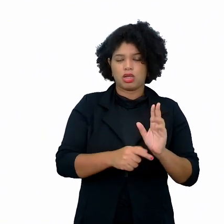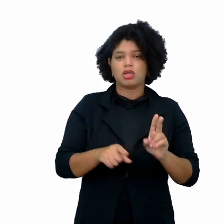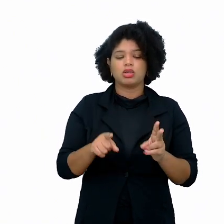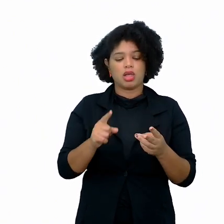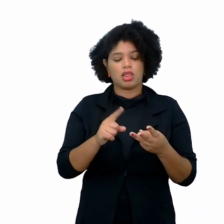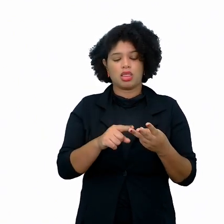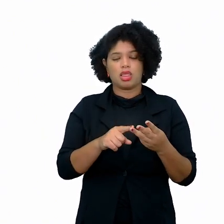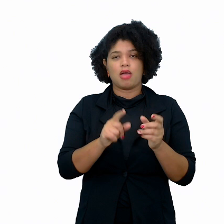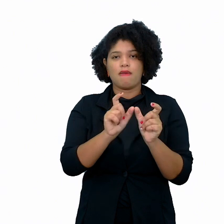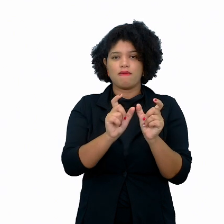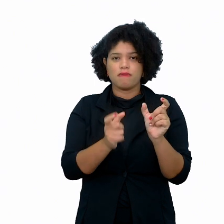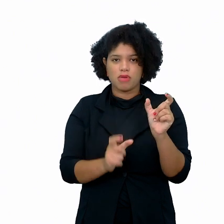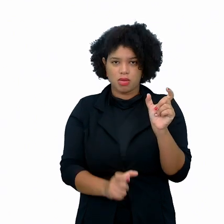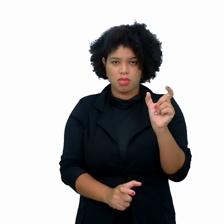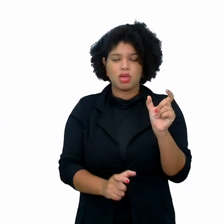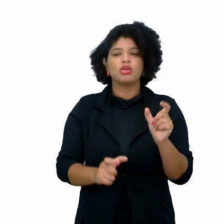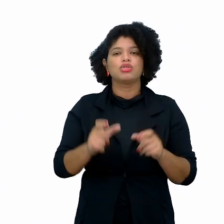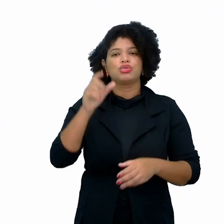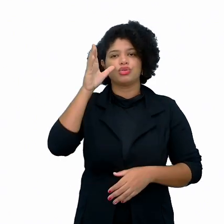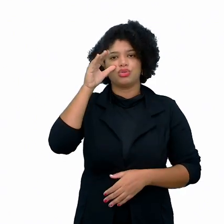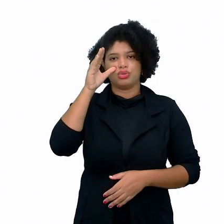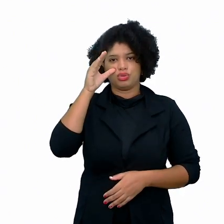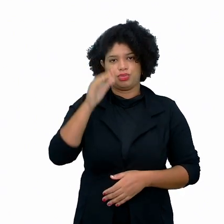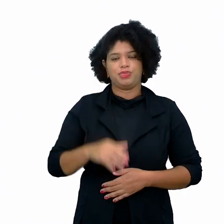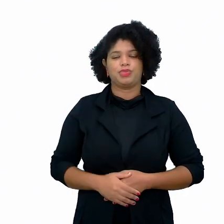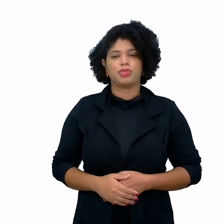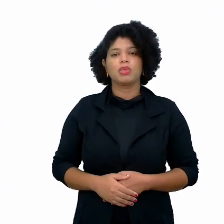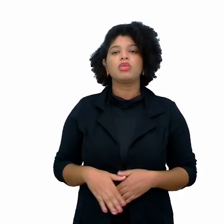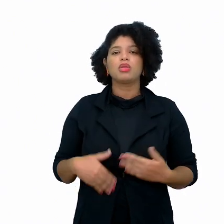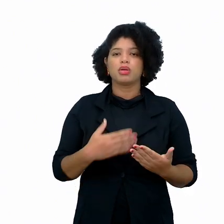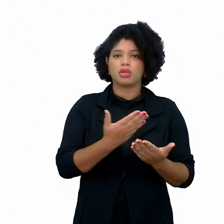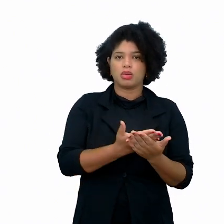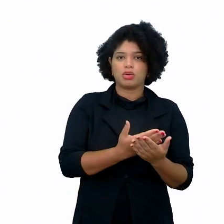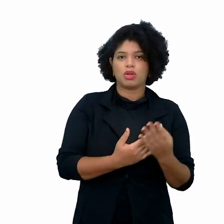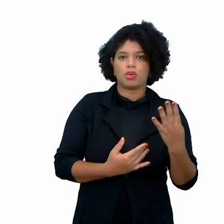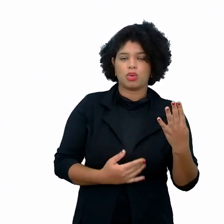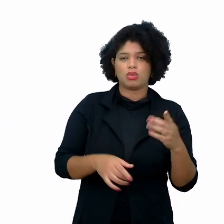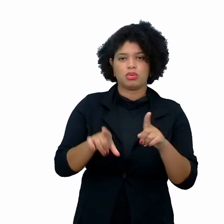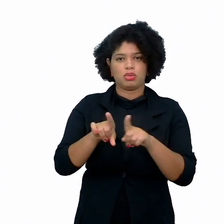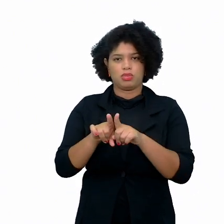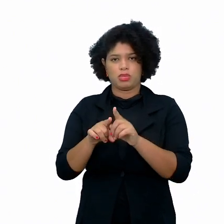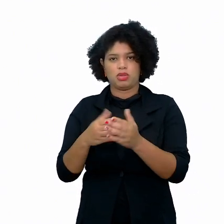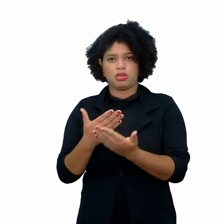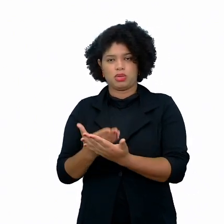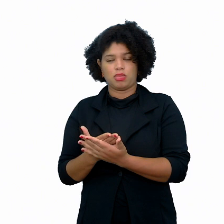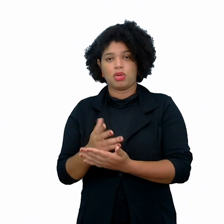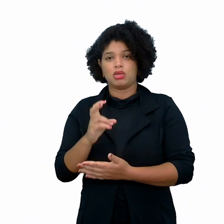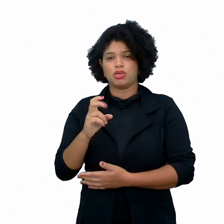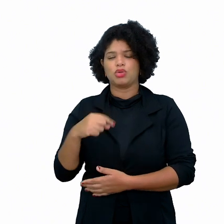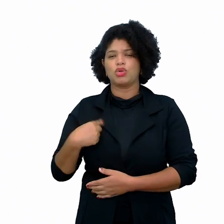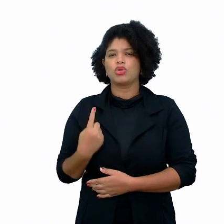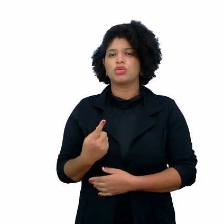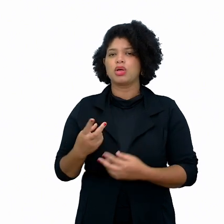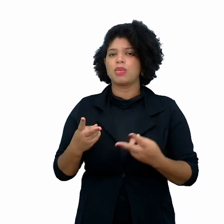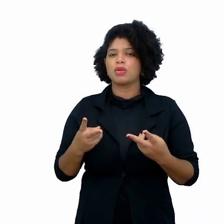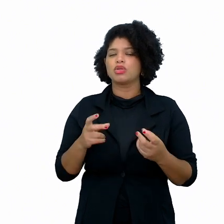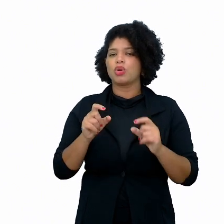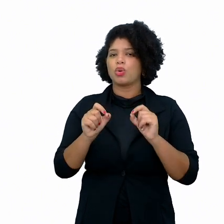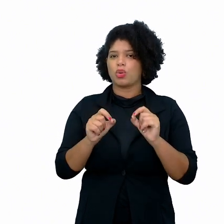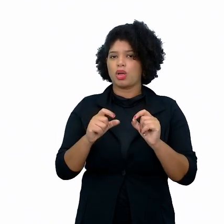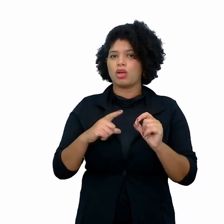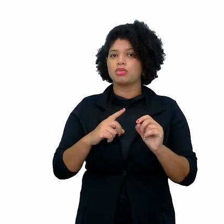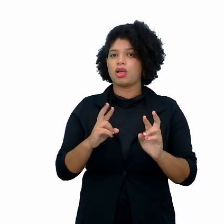verbete de curiosidade. Tanto na aula 4 como na 5, podemos observar que há